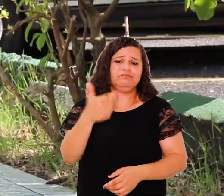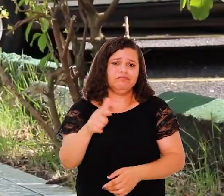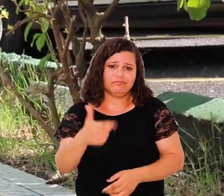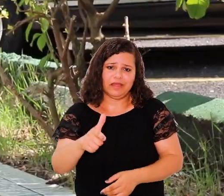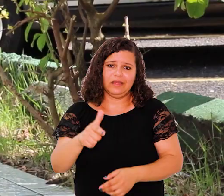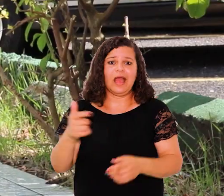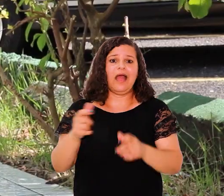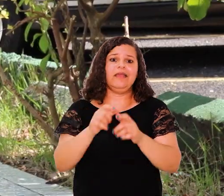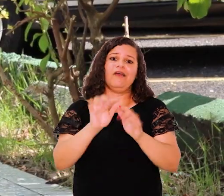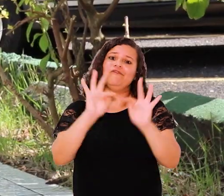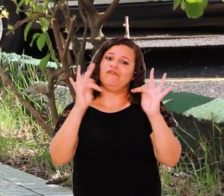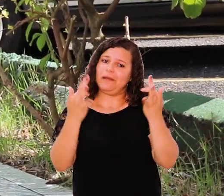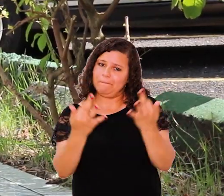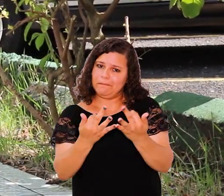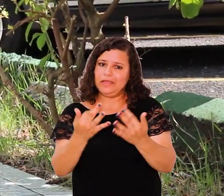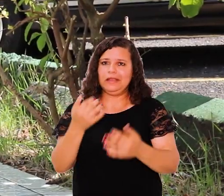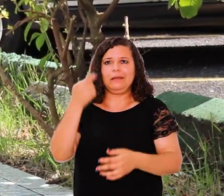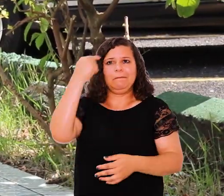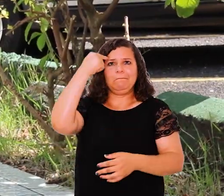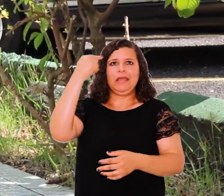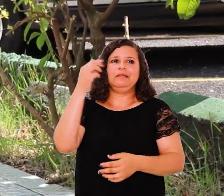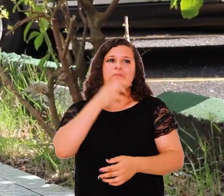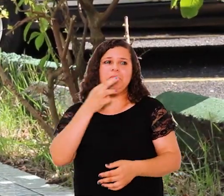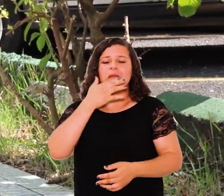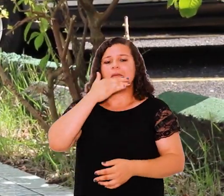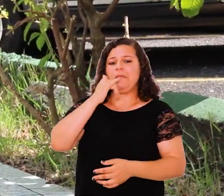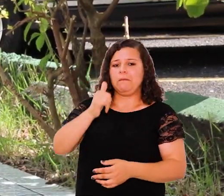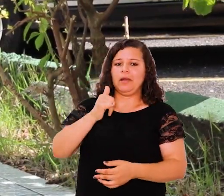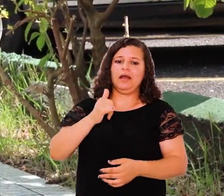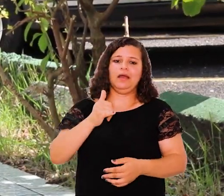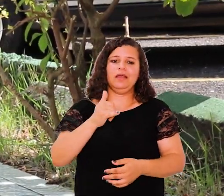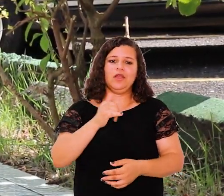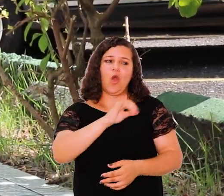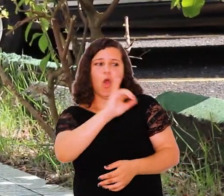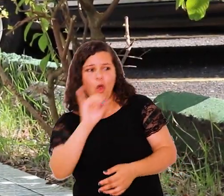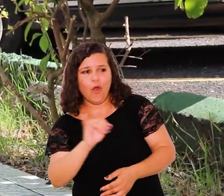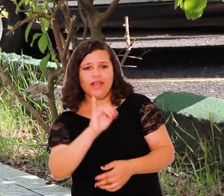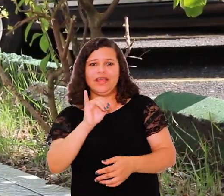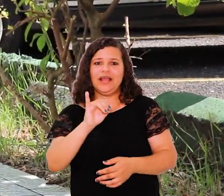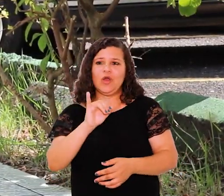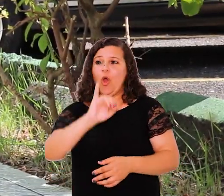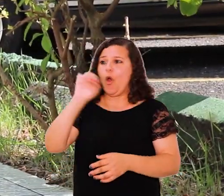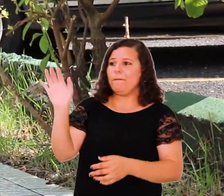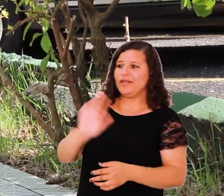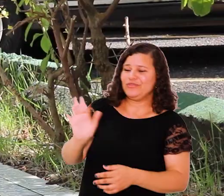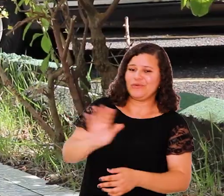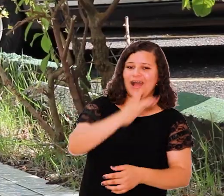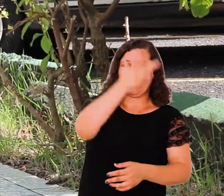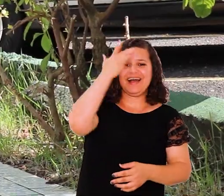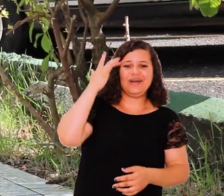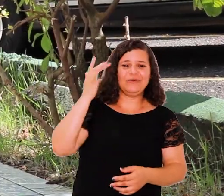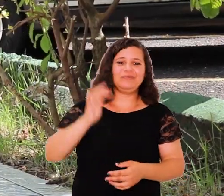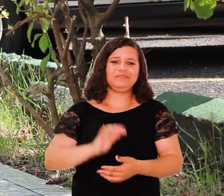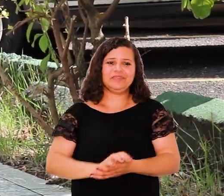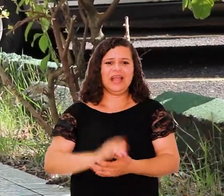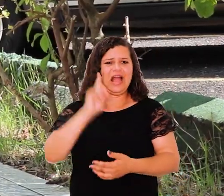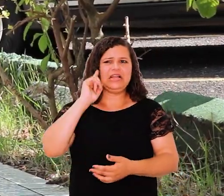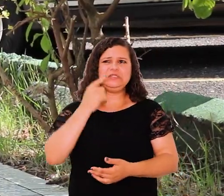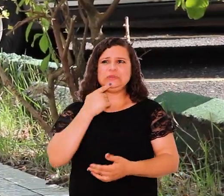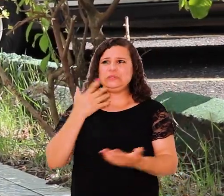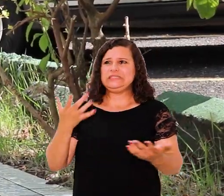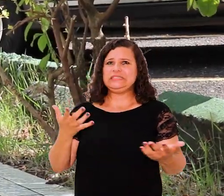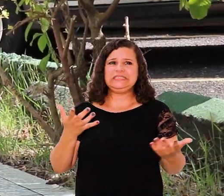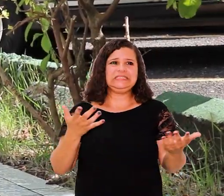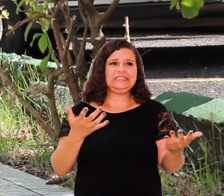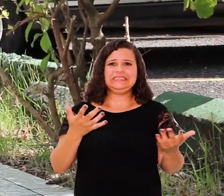não interessa. Aí a família fala, mamãe, papai, oi pessoal. Aí o